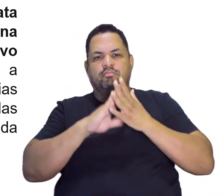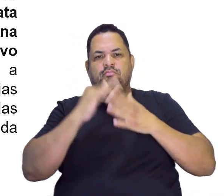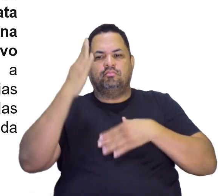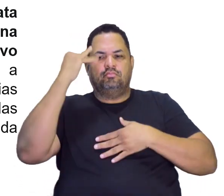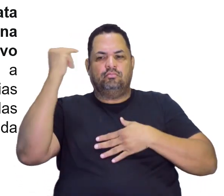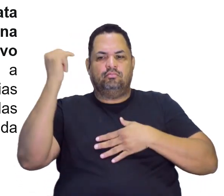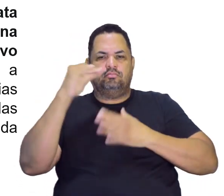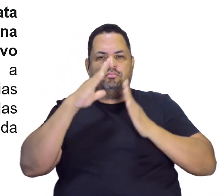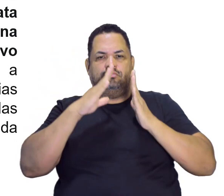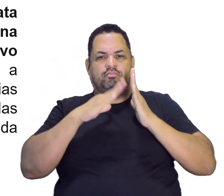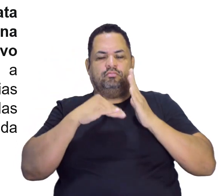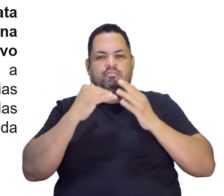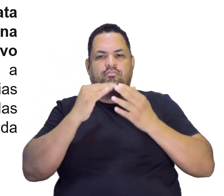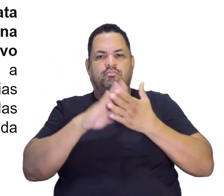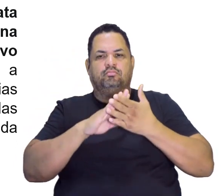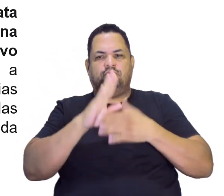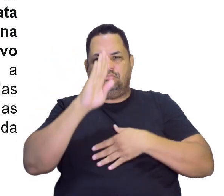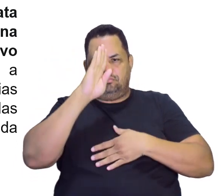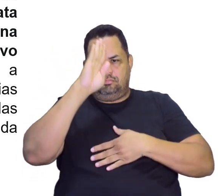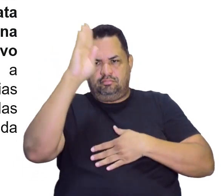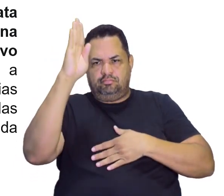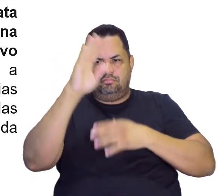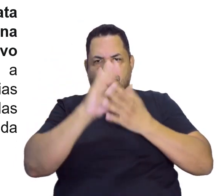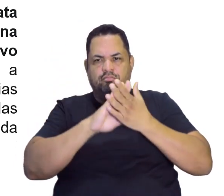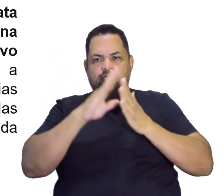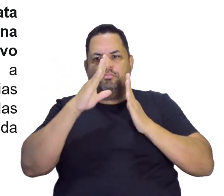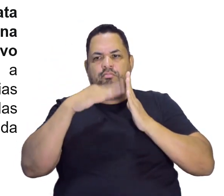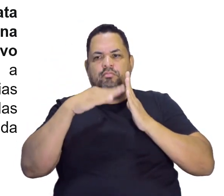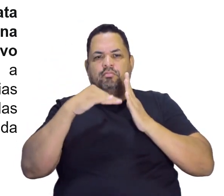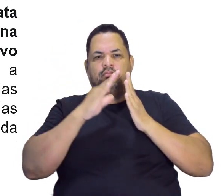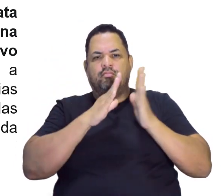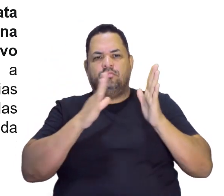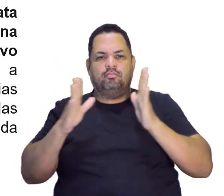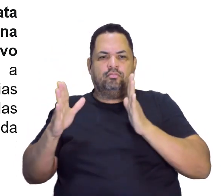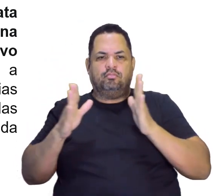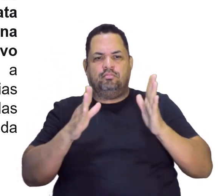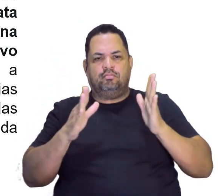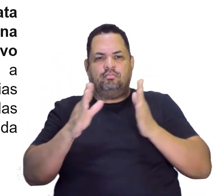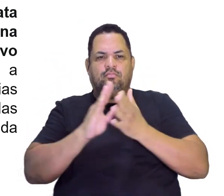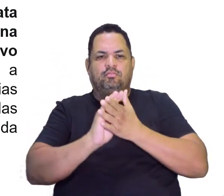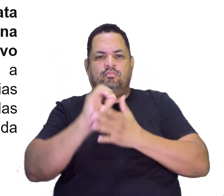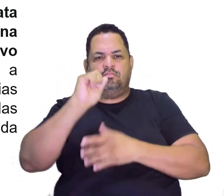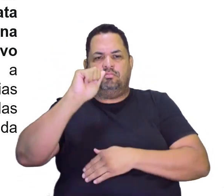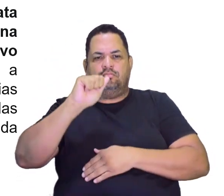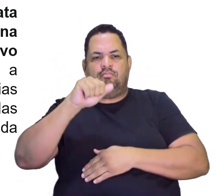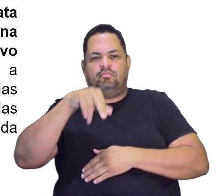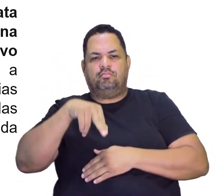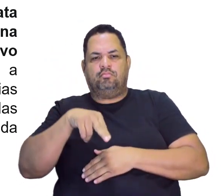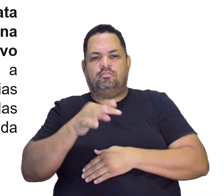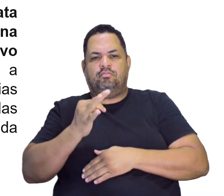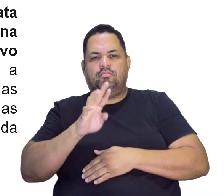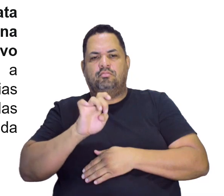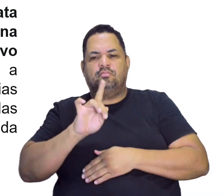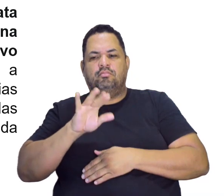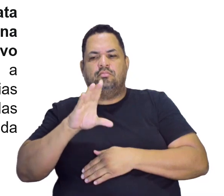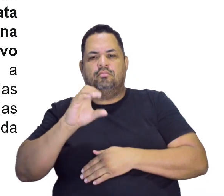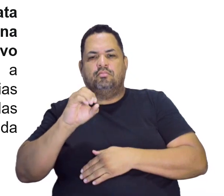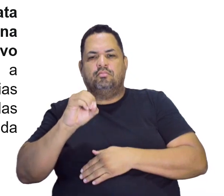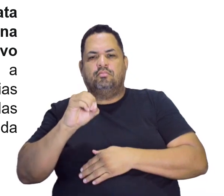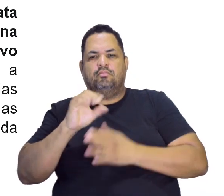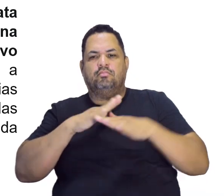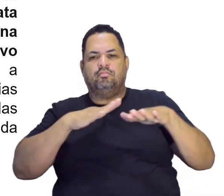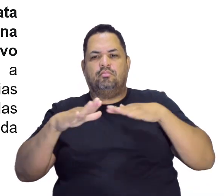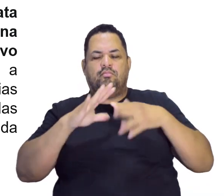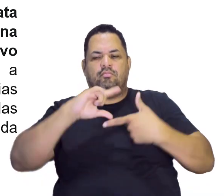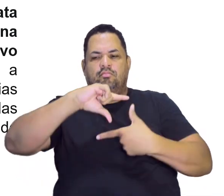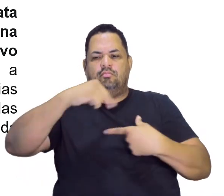cura é uma das principais obras do período antropofágico